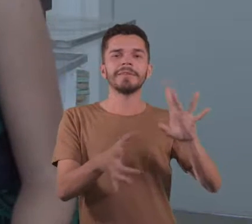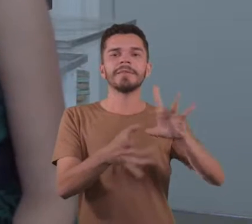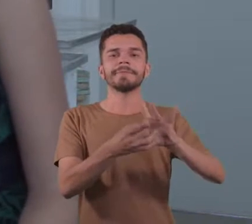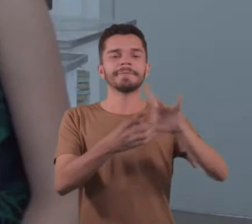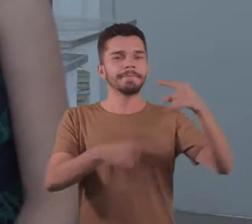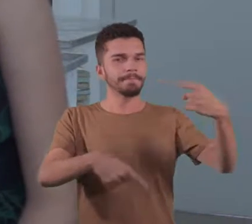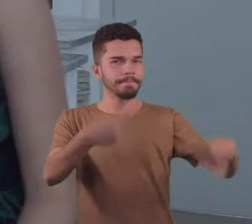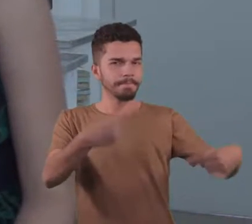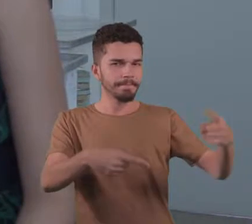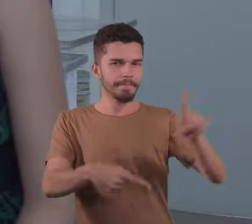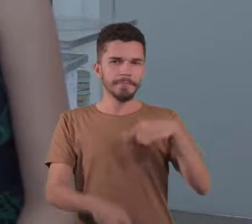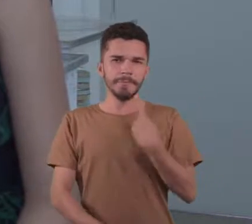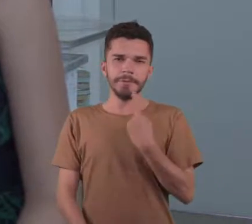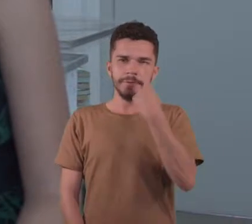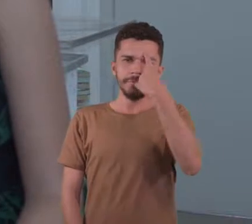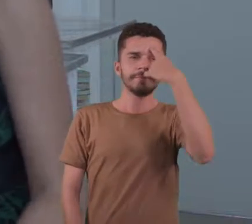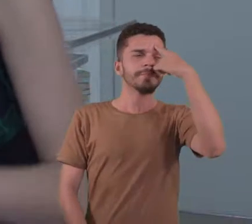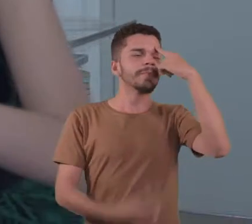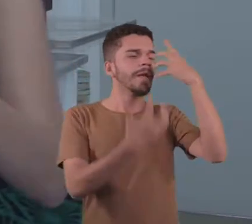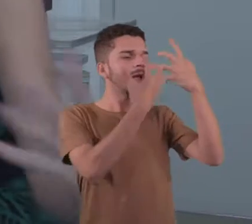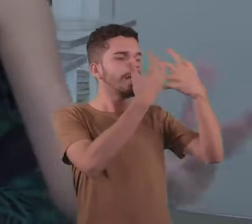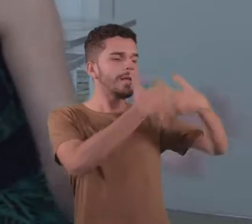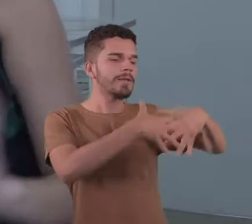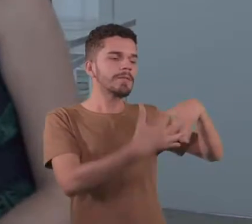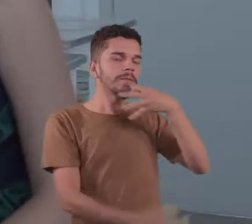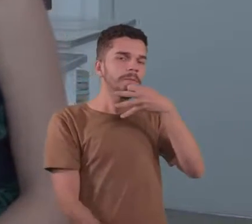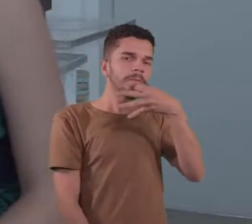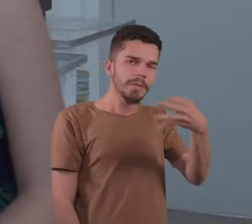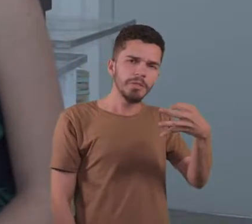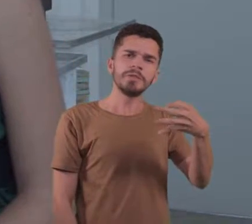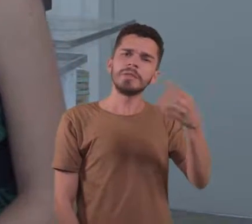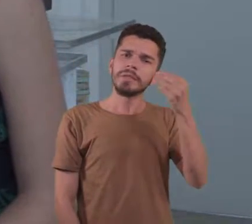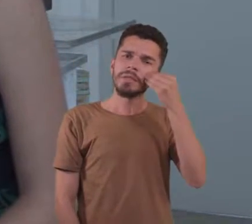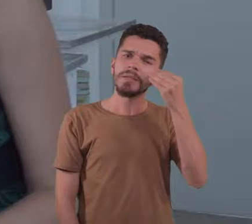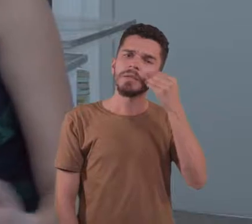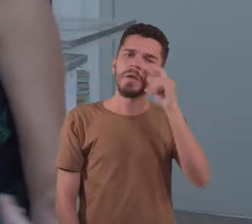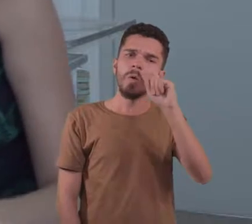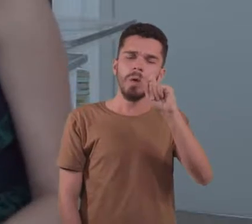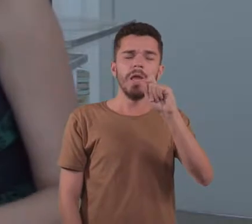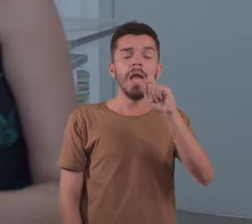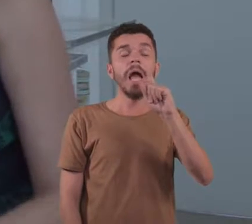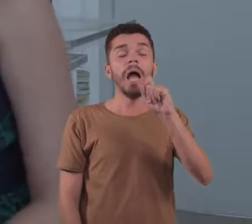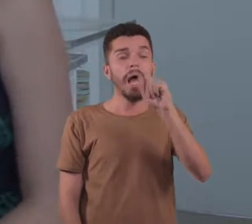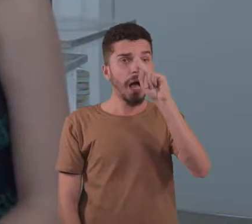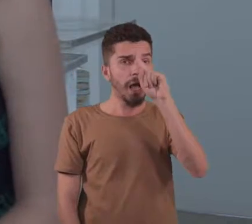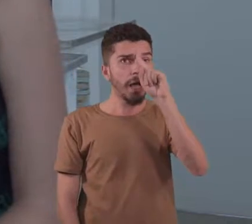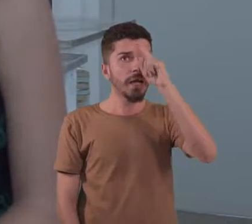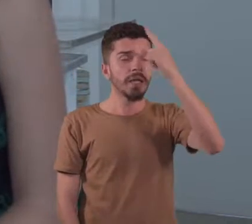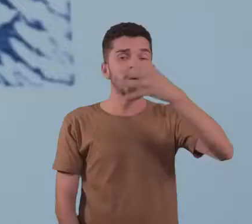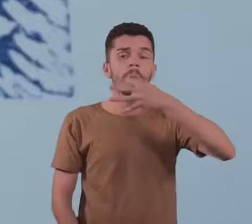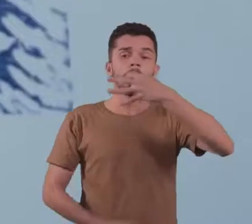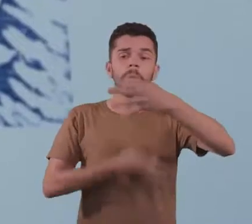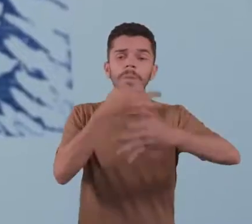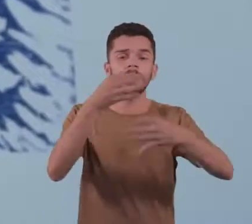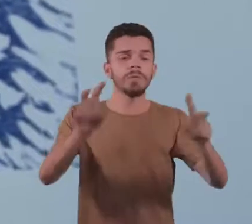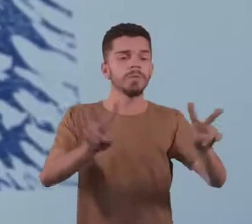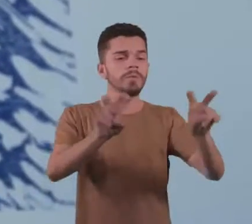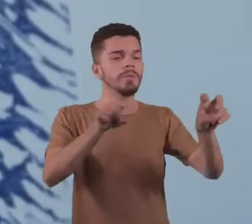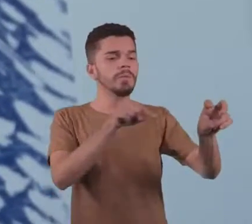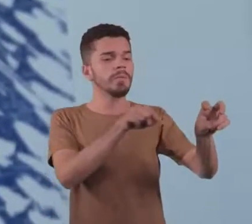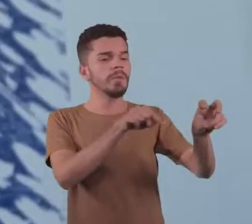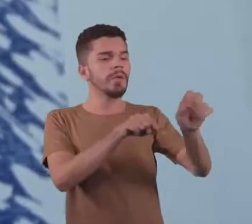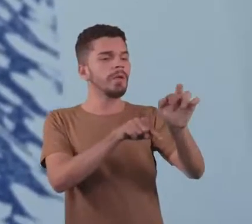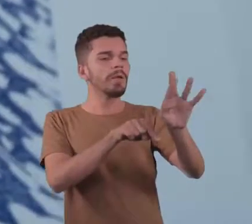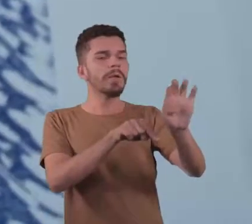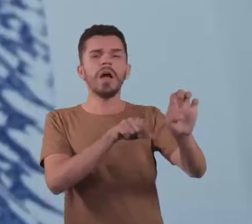um raciocínio crítico, e construir uma opinião sobre o que é arte, que são os questionamentos que sempre